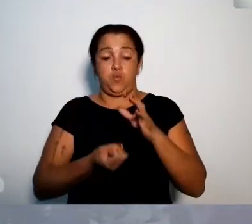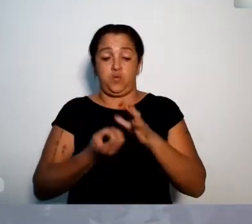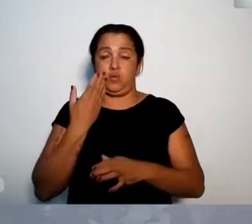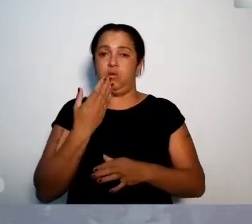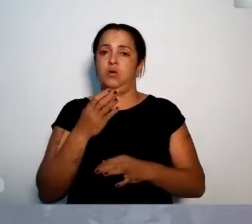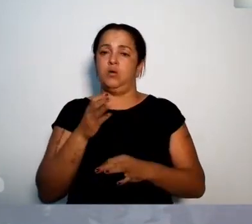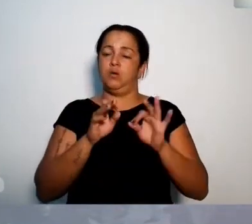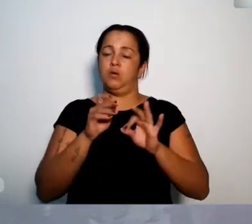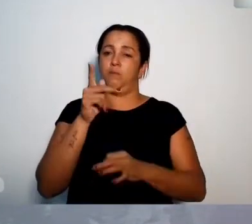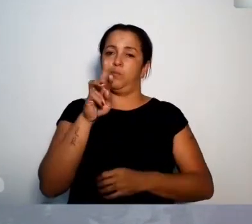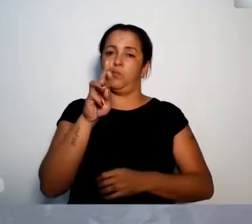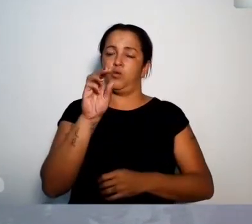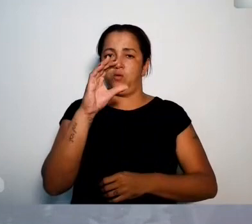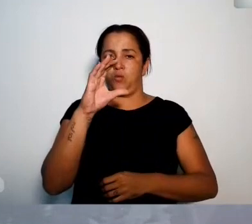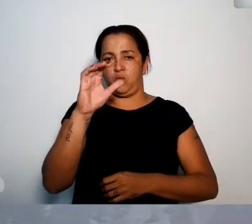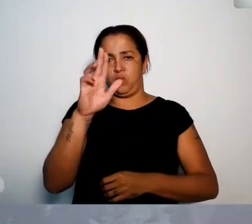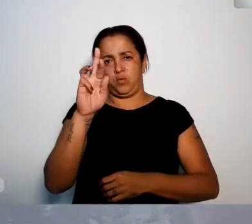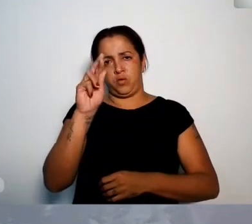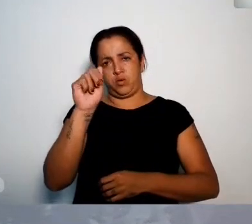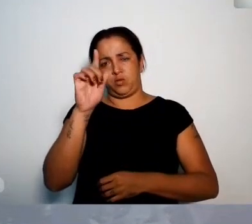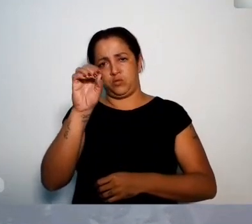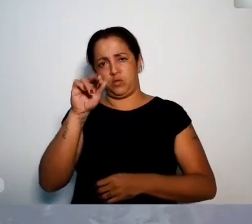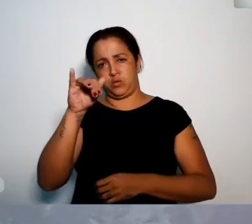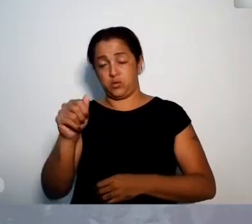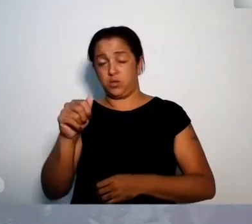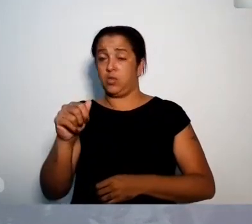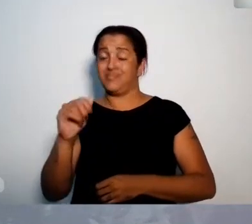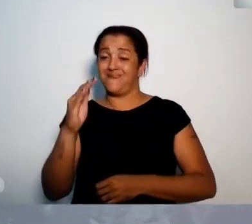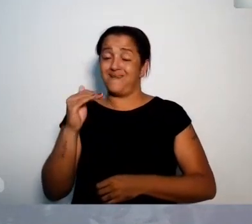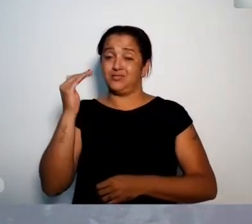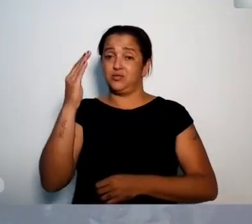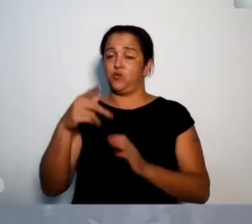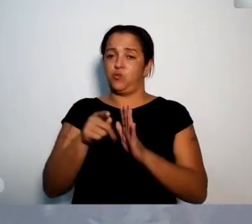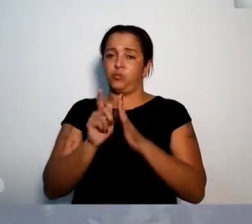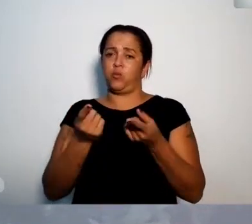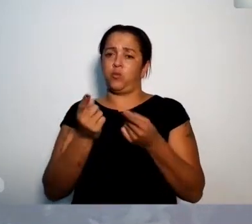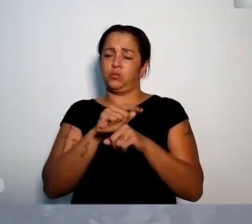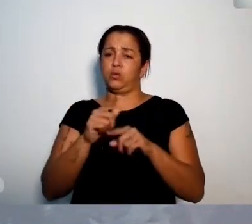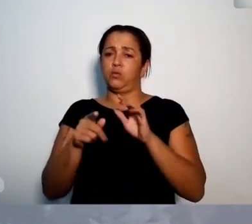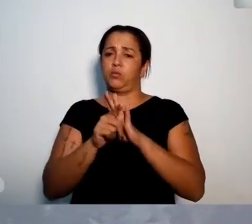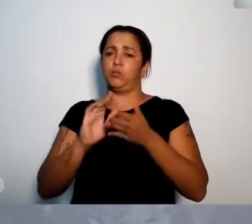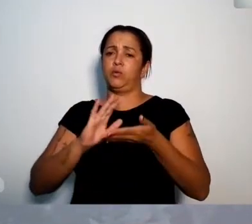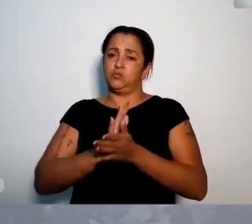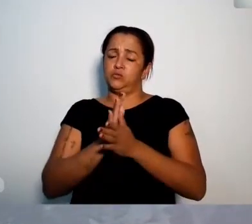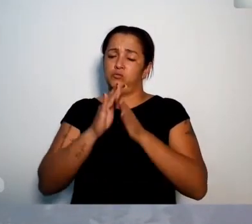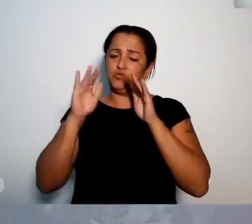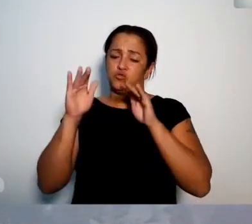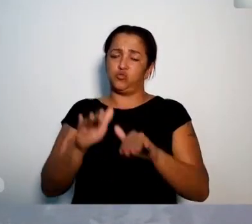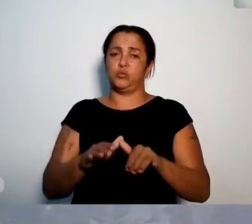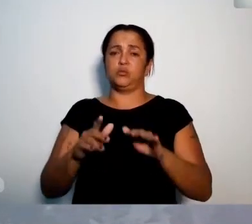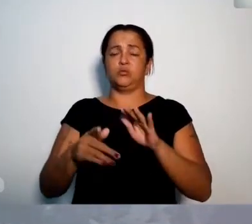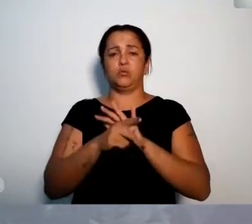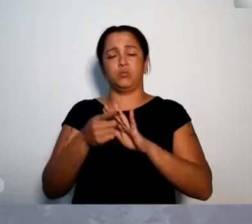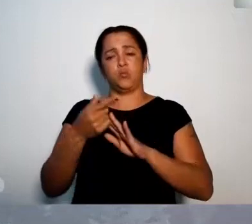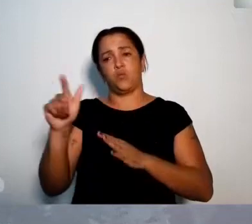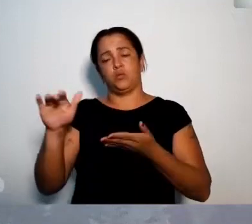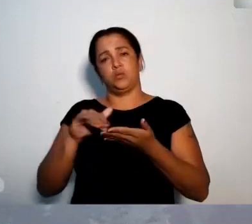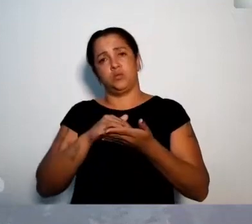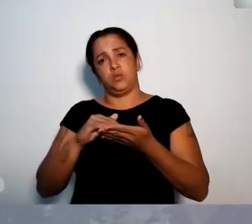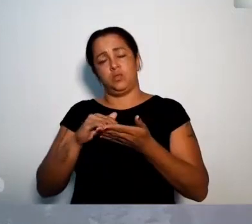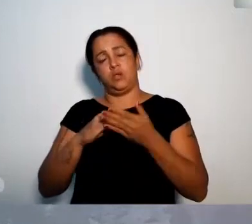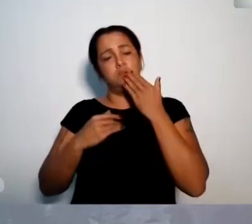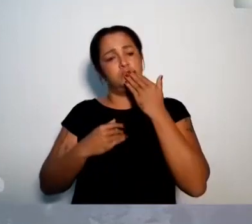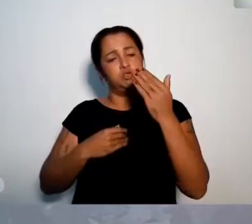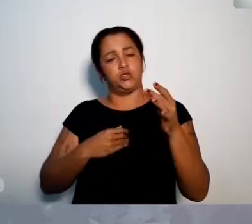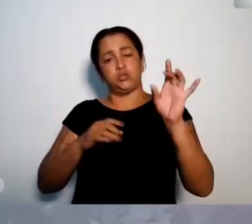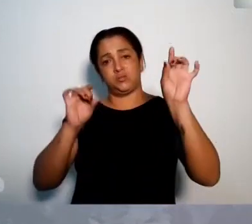acima dessa minha posição contrária à supressão dessas outras secretarias. Vou fazer o pedido de destaque,